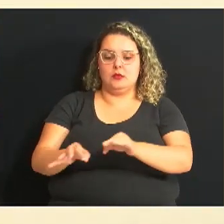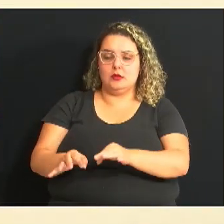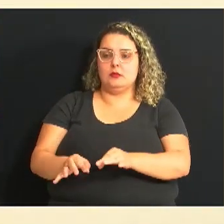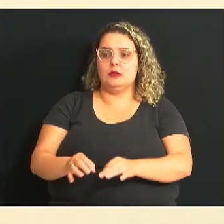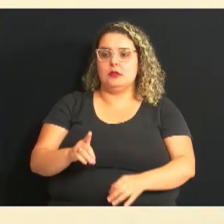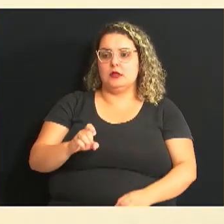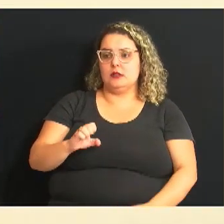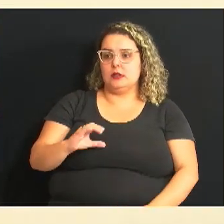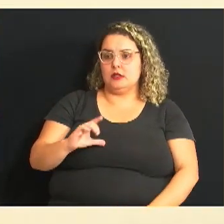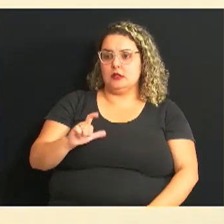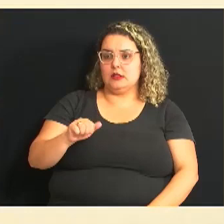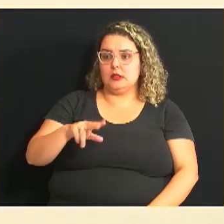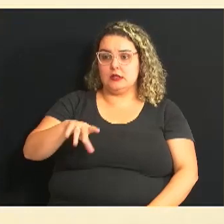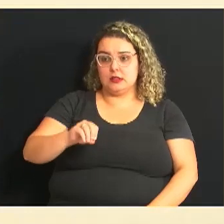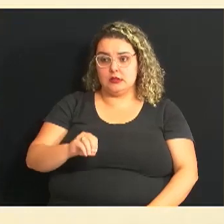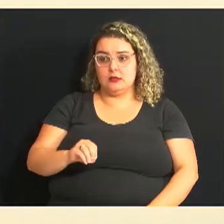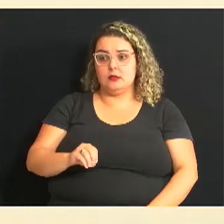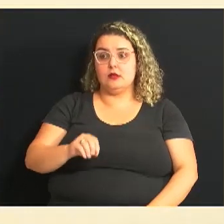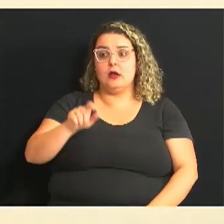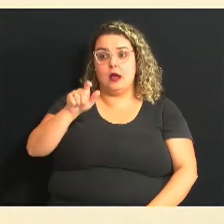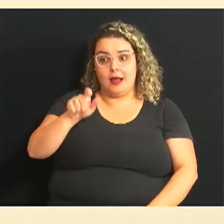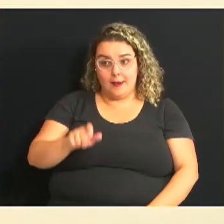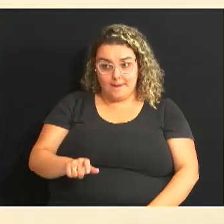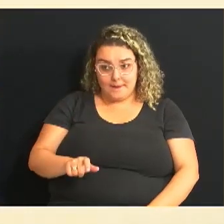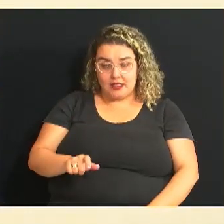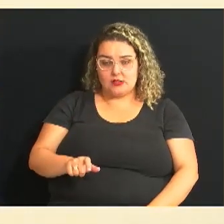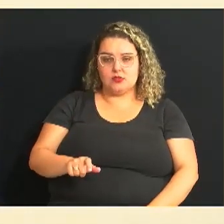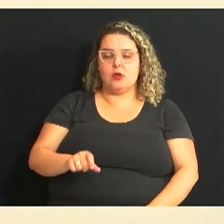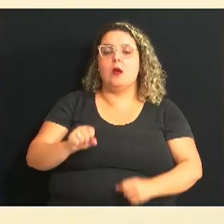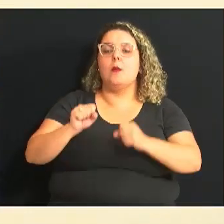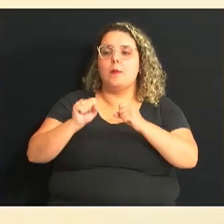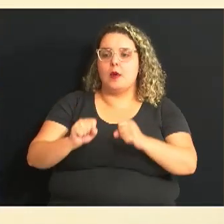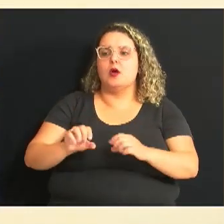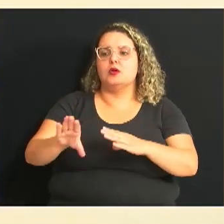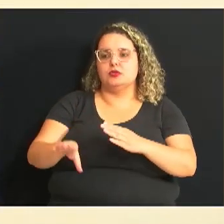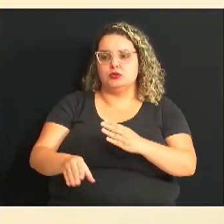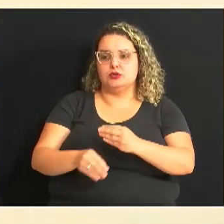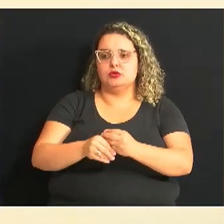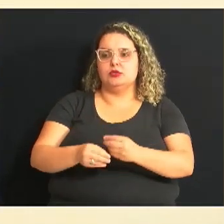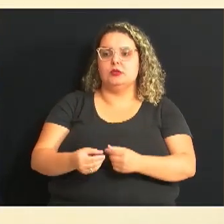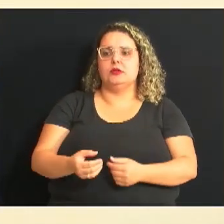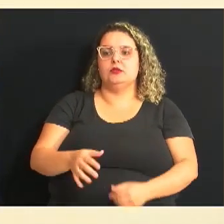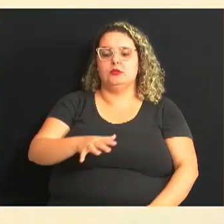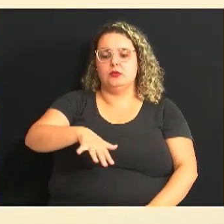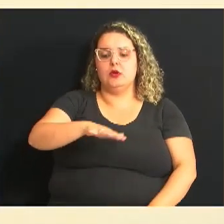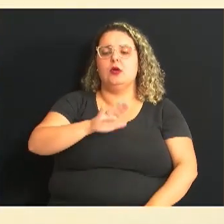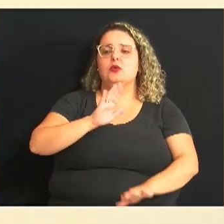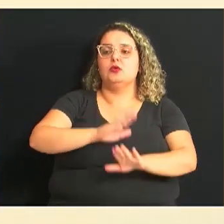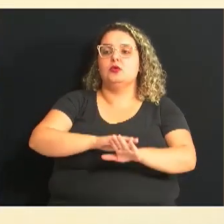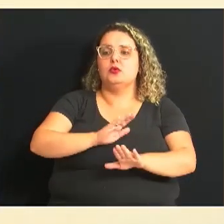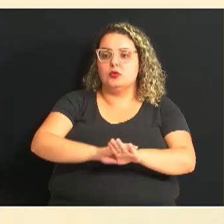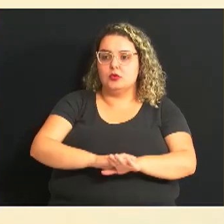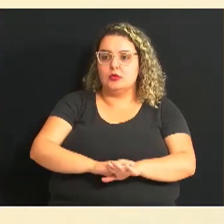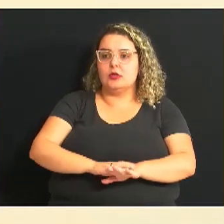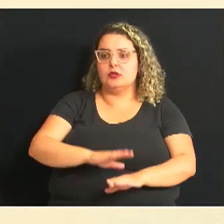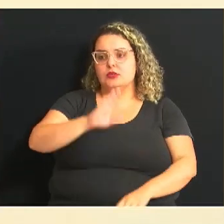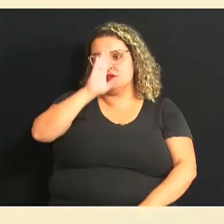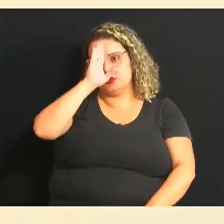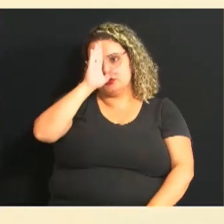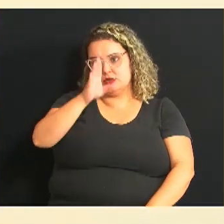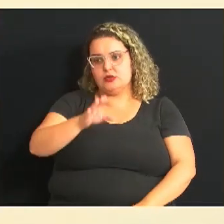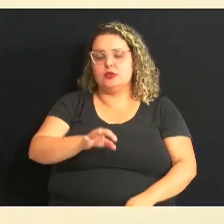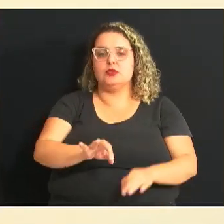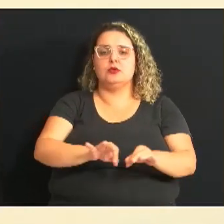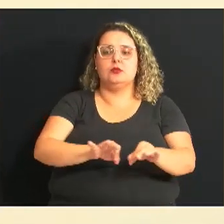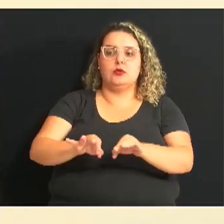pessoa física somente pode complementar a sua destinação no ato, né, diretamente no programa da